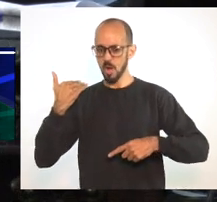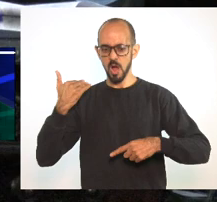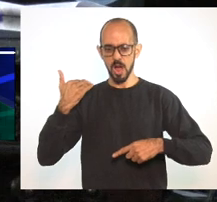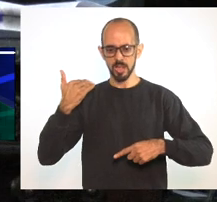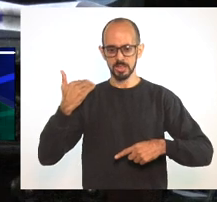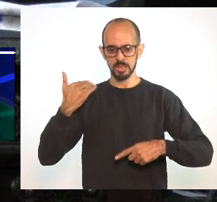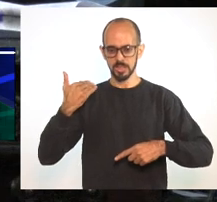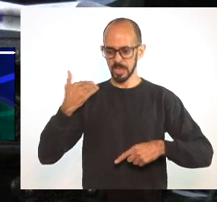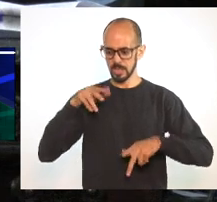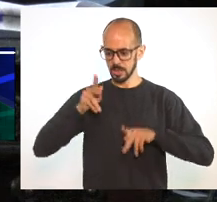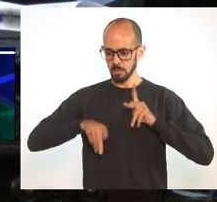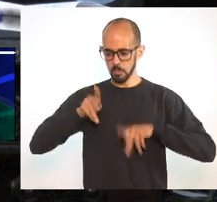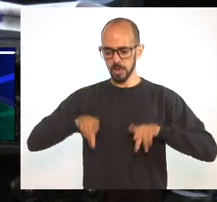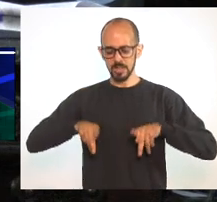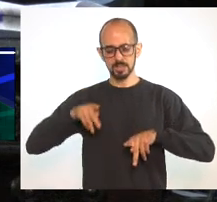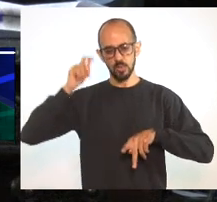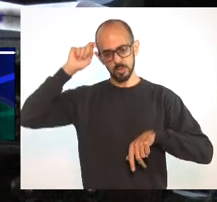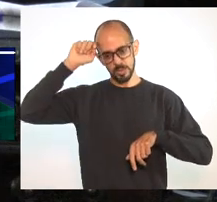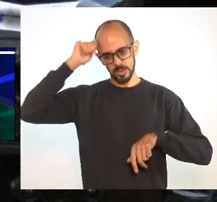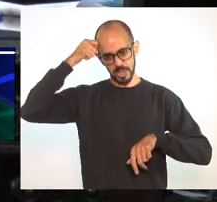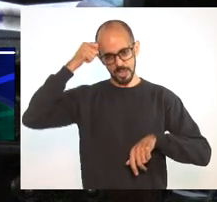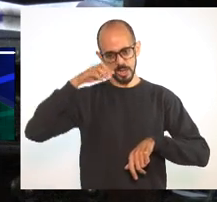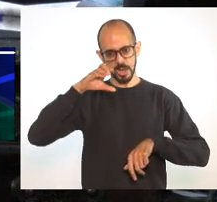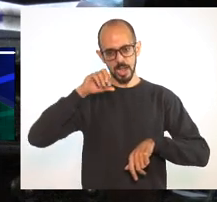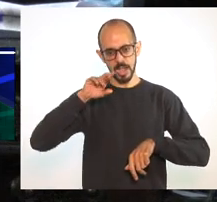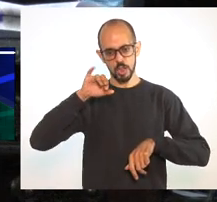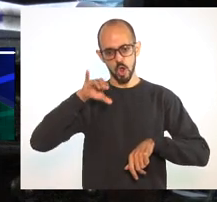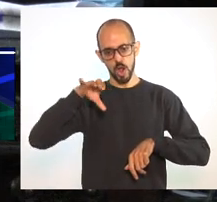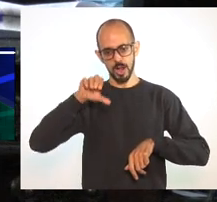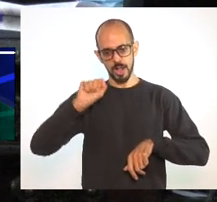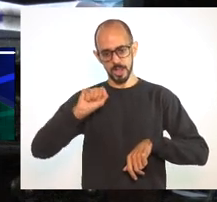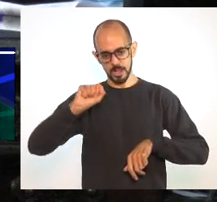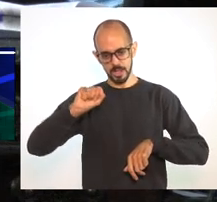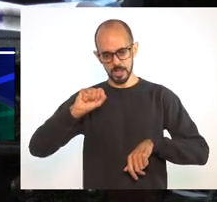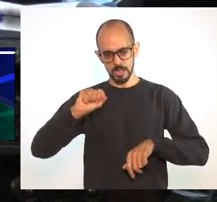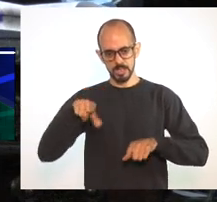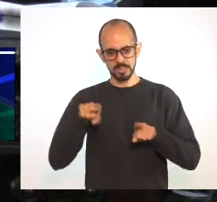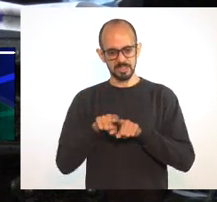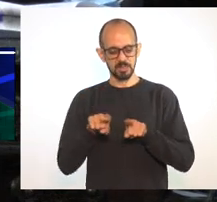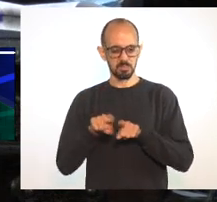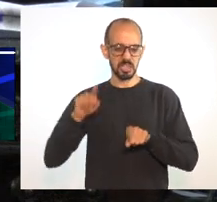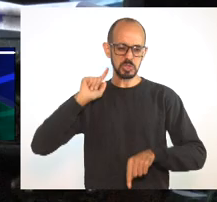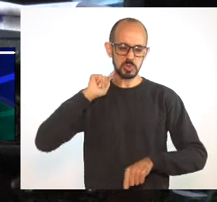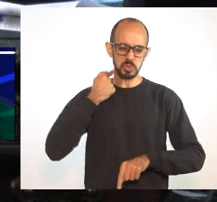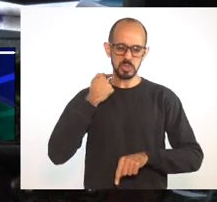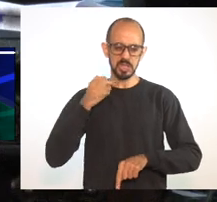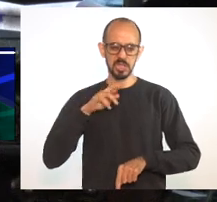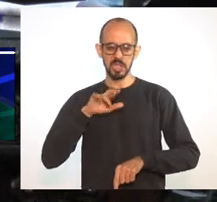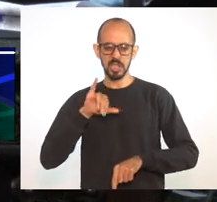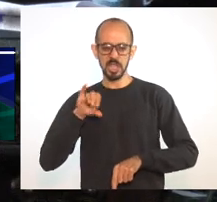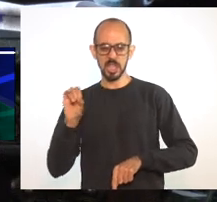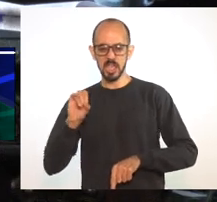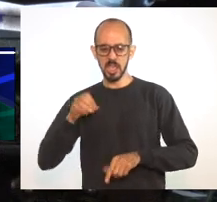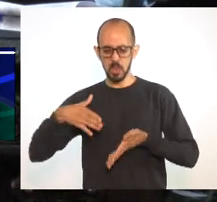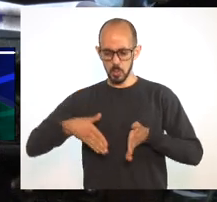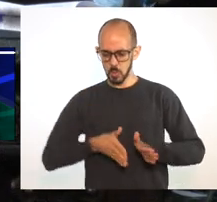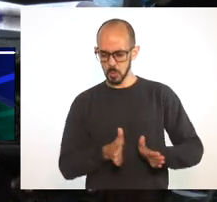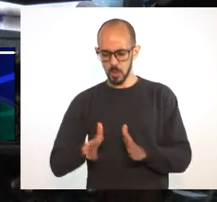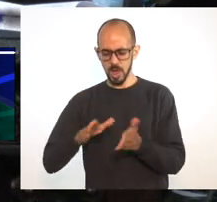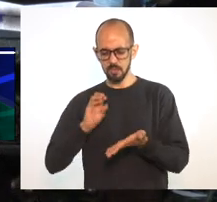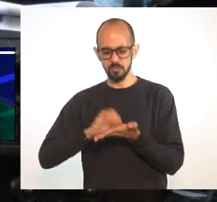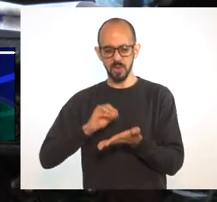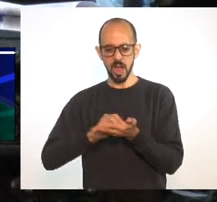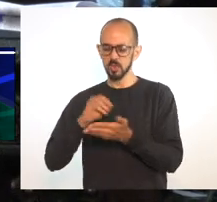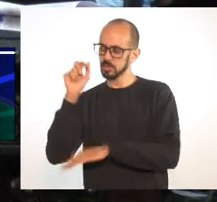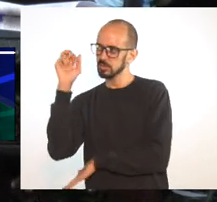população negra carioca. Junto a isso, a poluição de rios, a falta de mata ciliar,